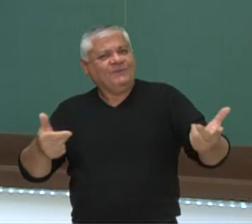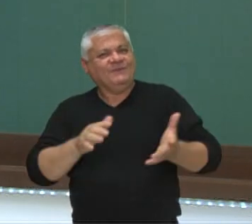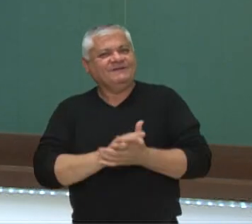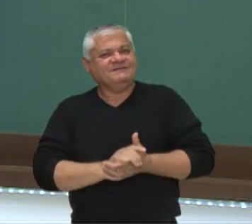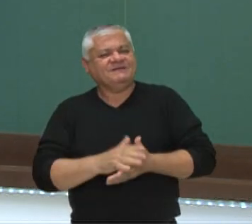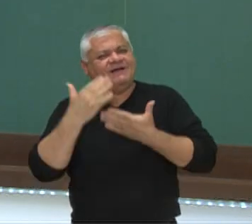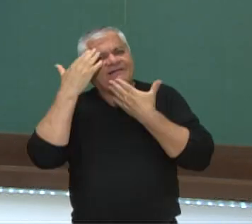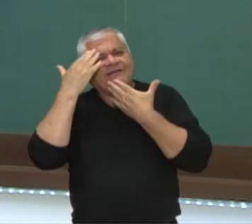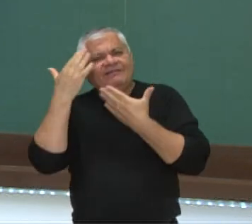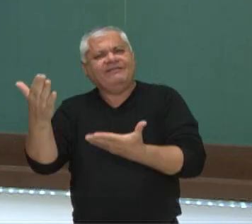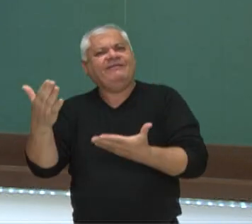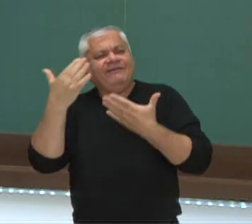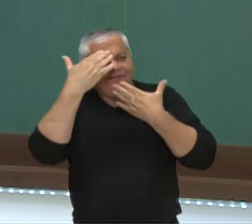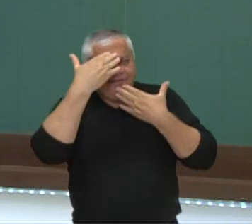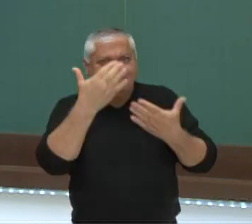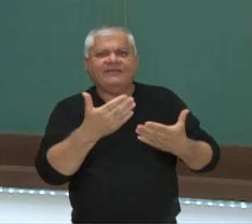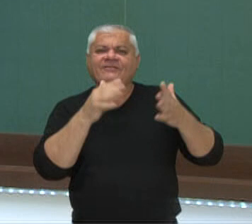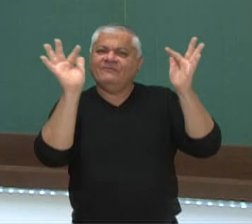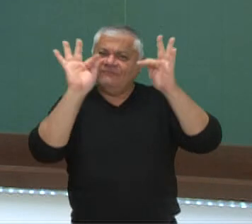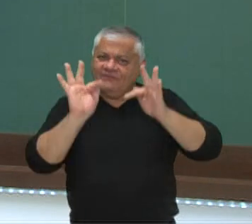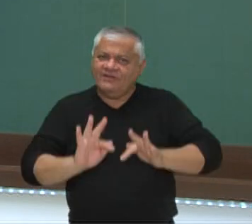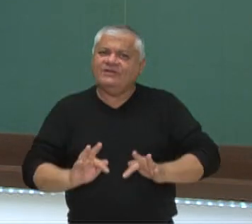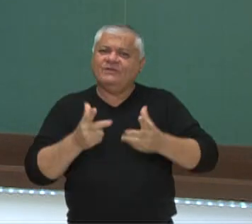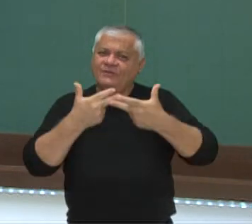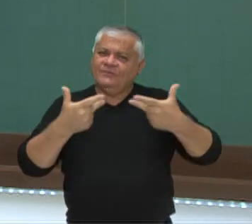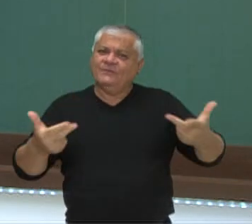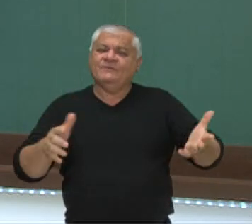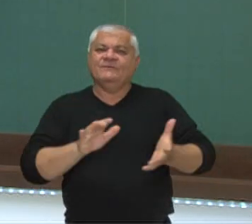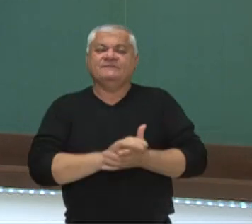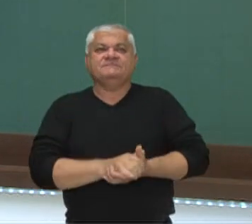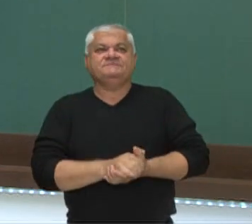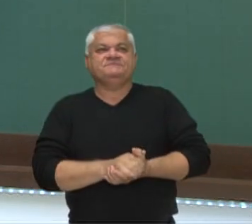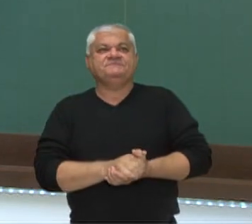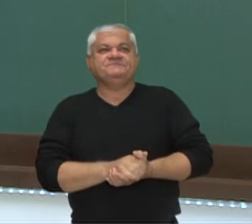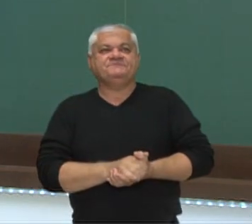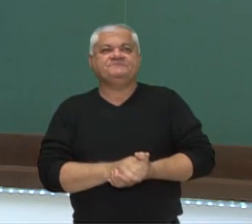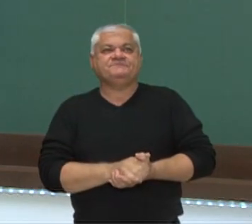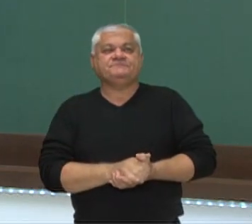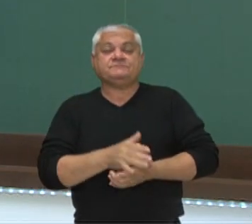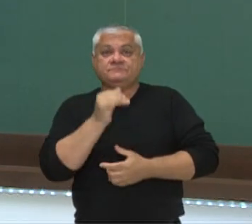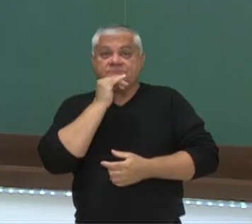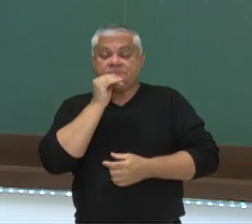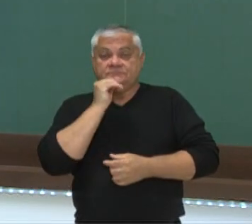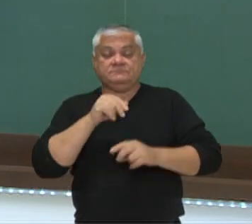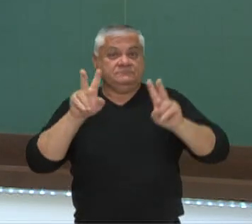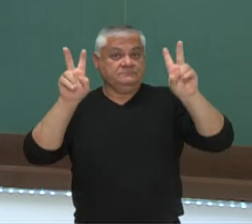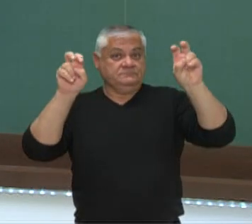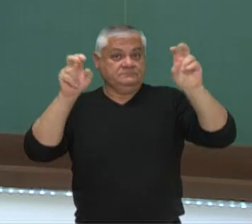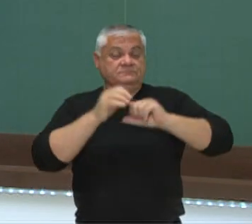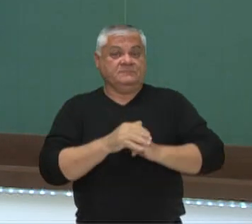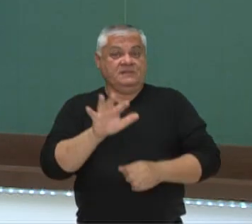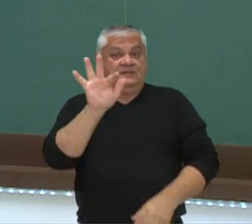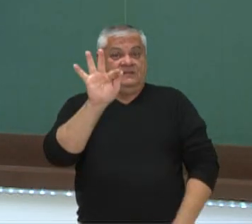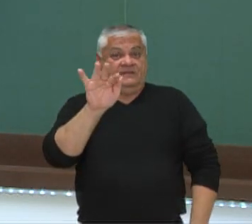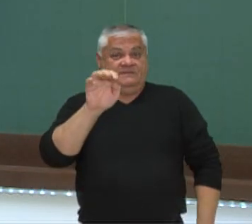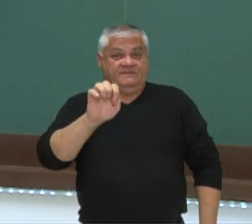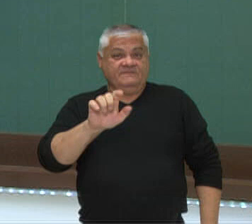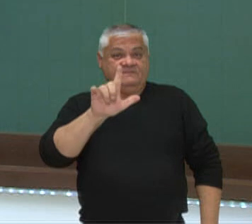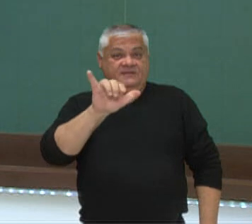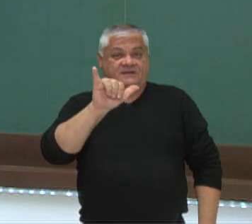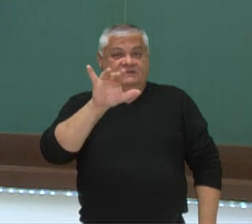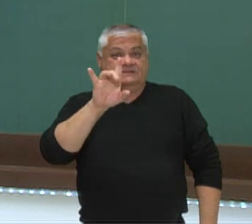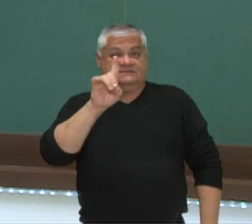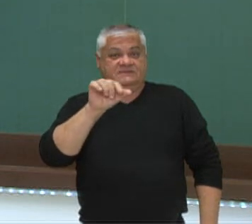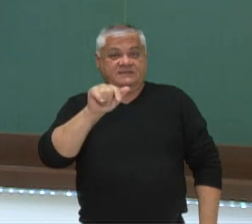ser gratos e felizes com o que temos. Sobre essa temática de felicidade, temos a nossa